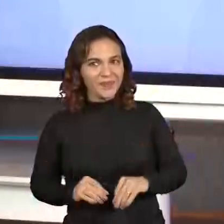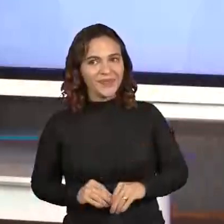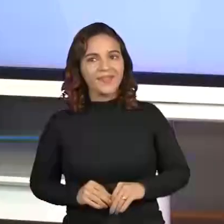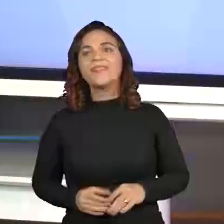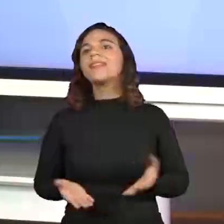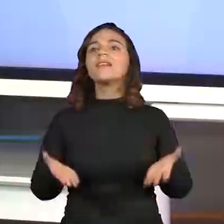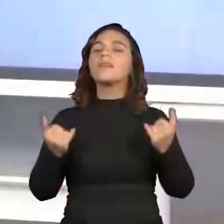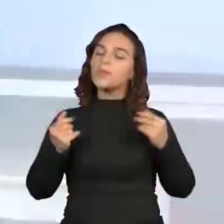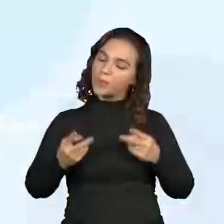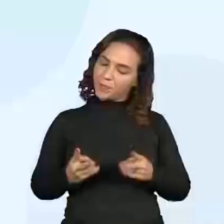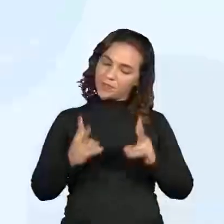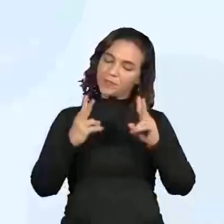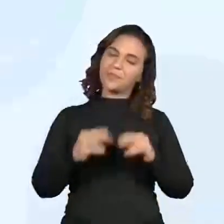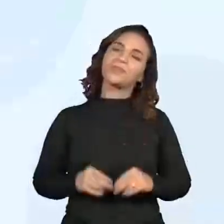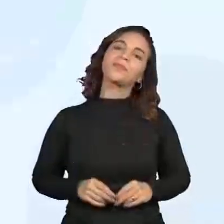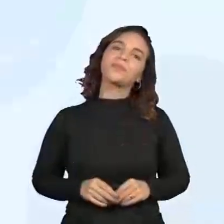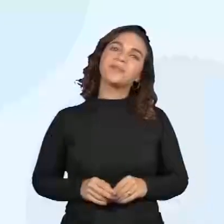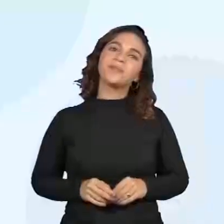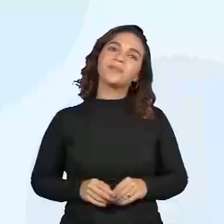Continuando.